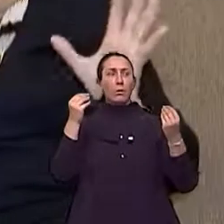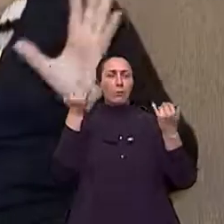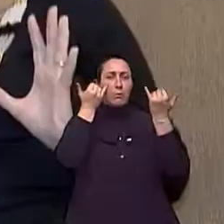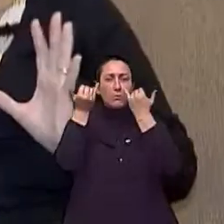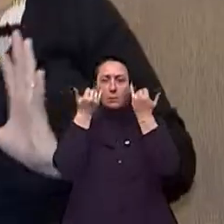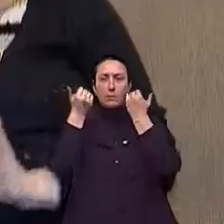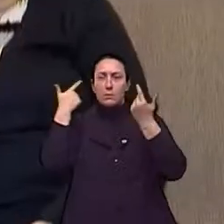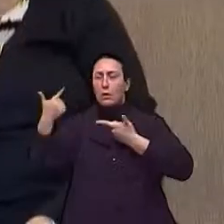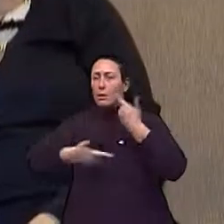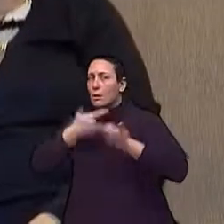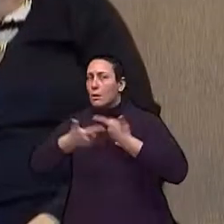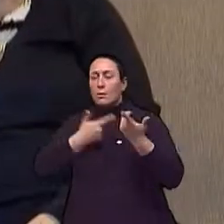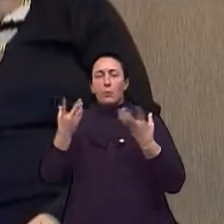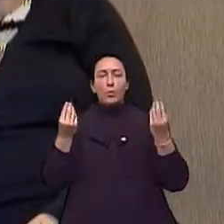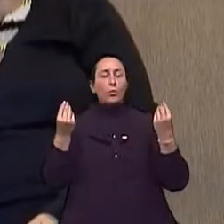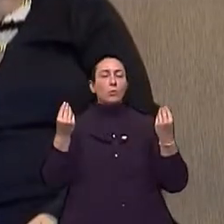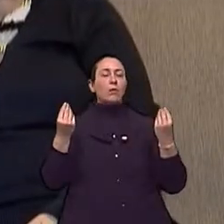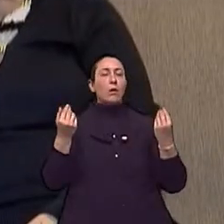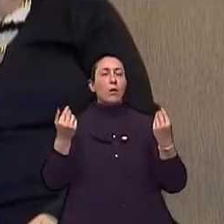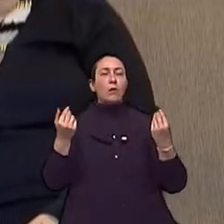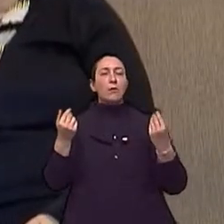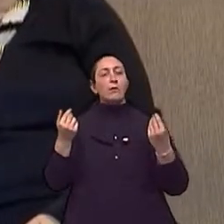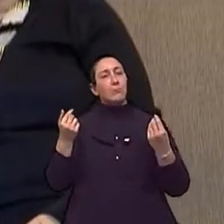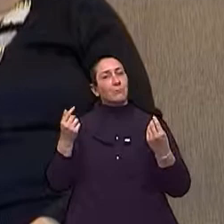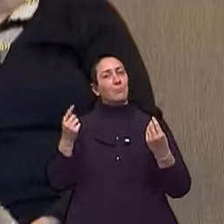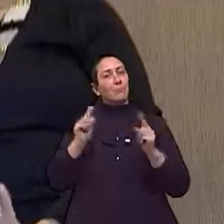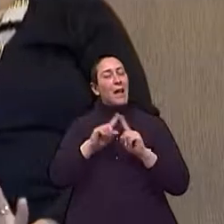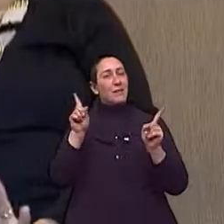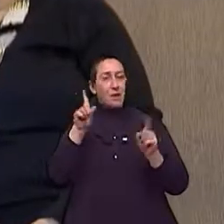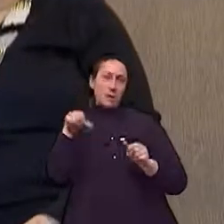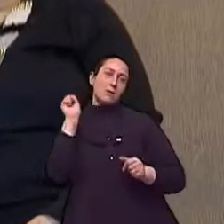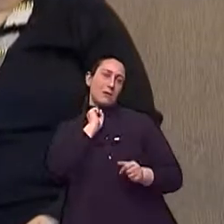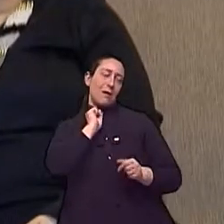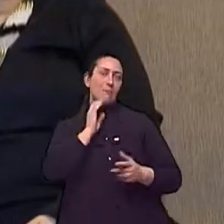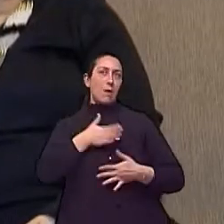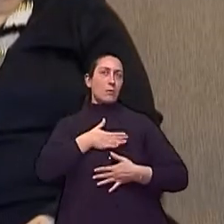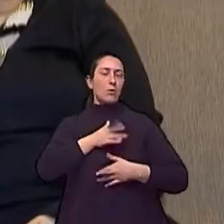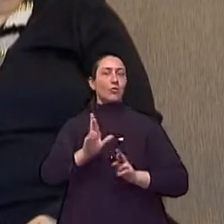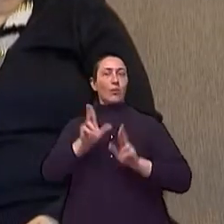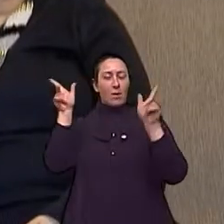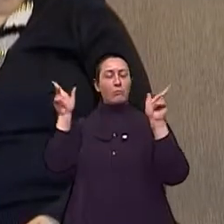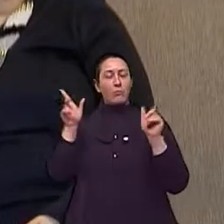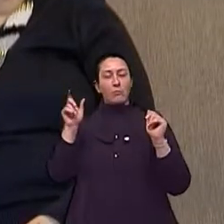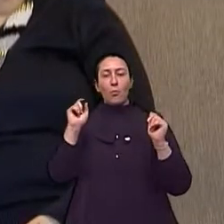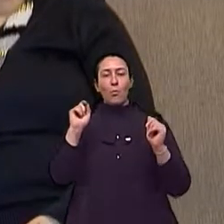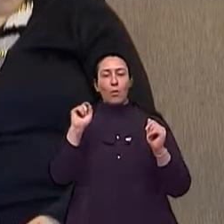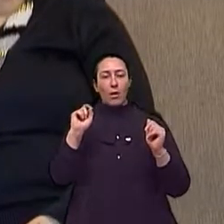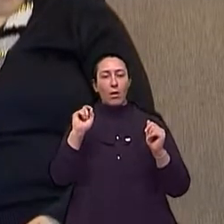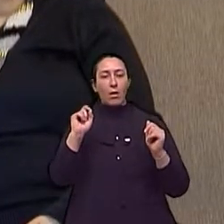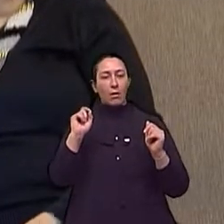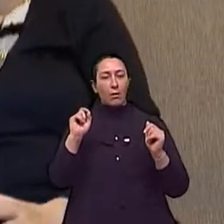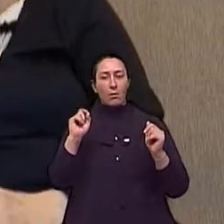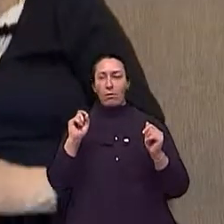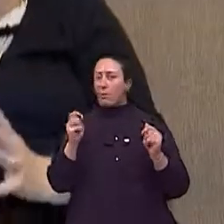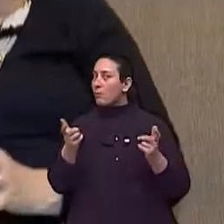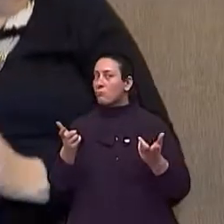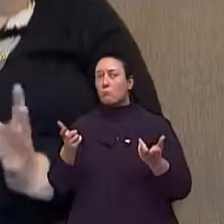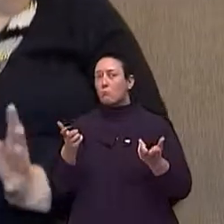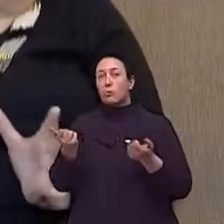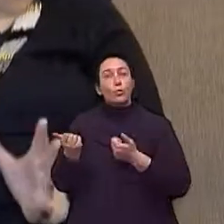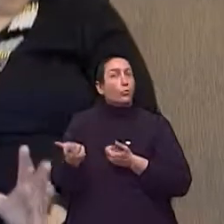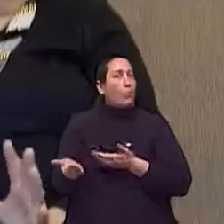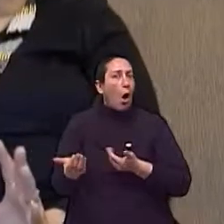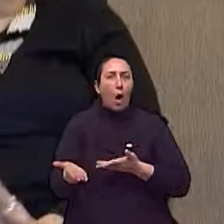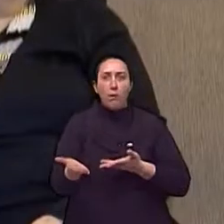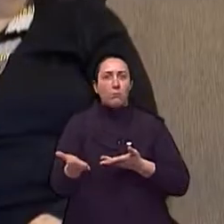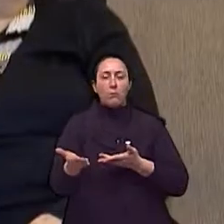muita coisa então é um stress diferente para mim é diferente né assim é uma coisa que eu vejo que os jovens